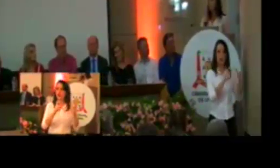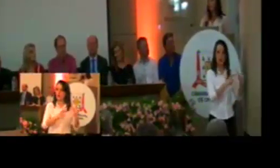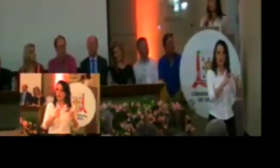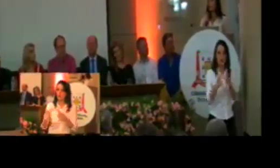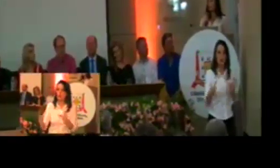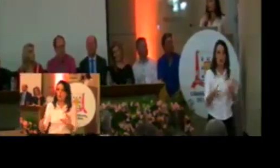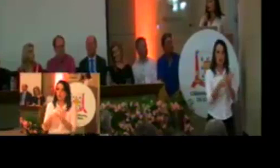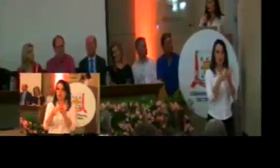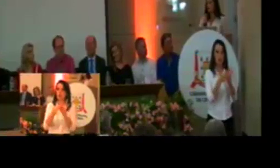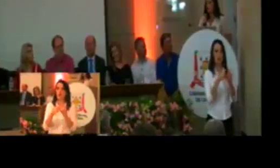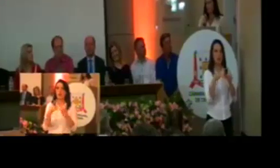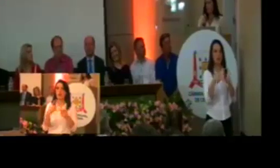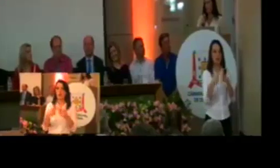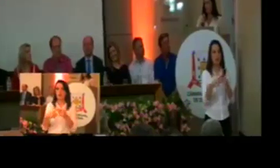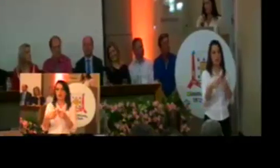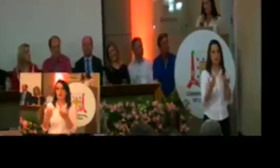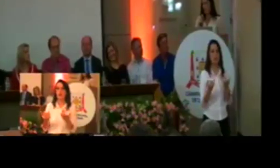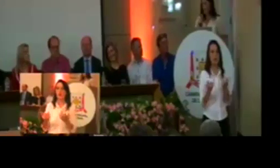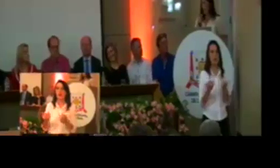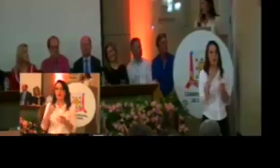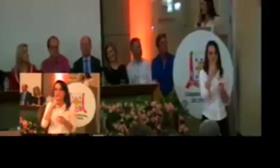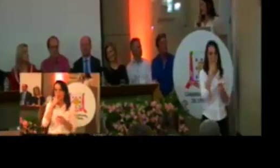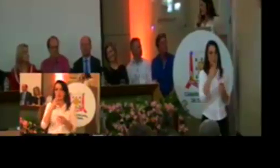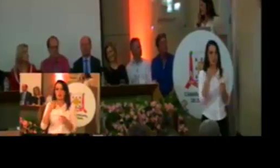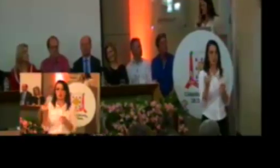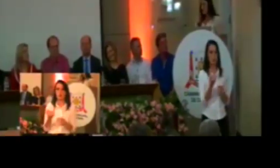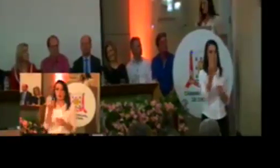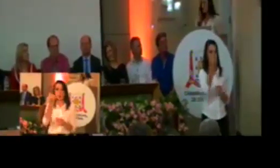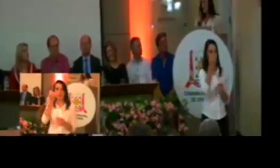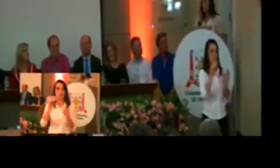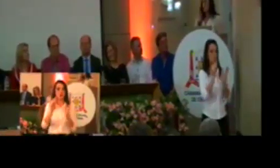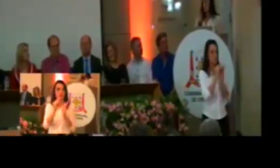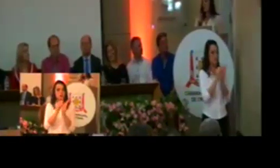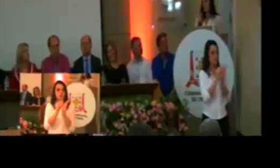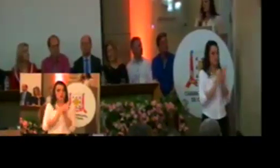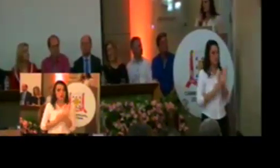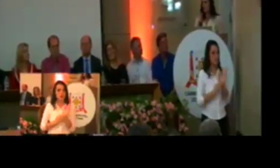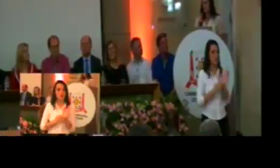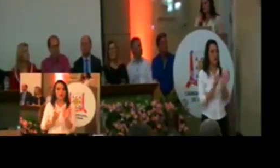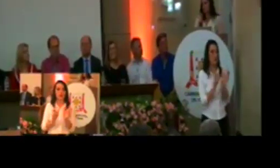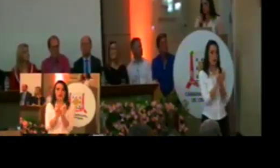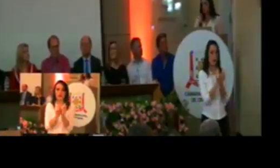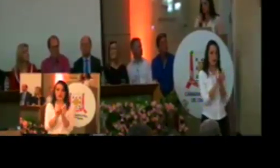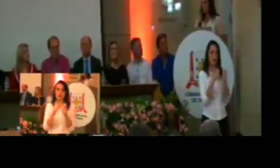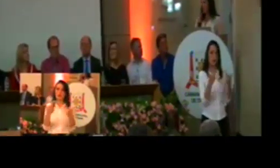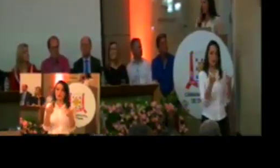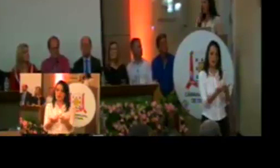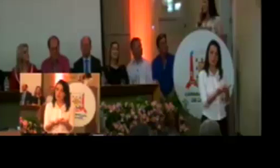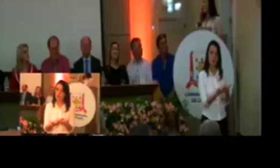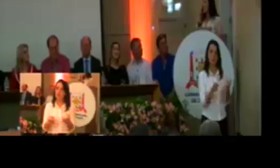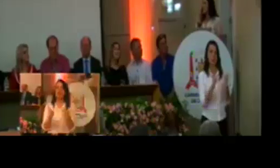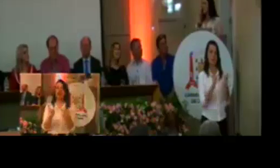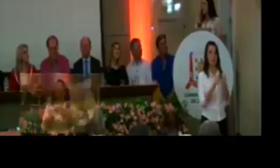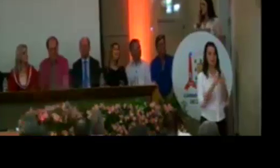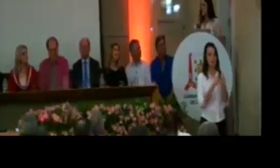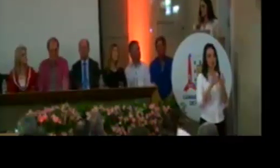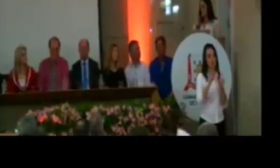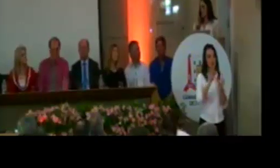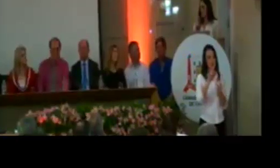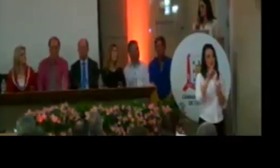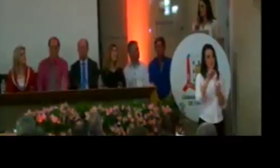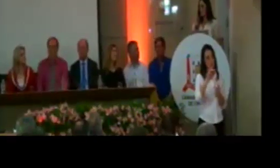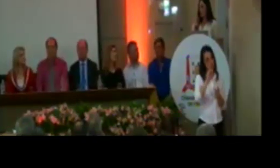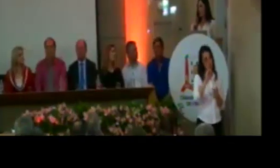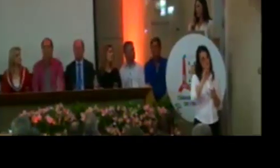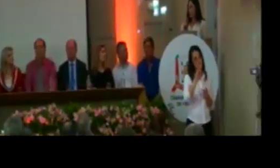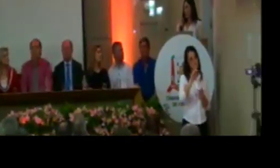parte, porque elas me dão muita segurança pela credibilidade e pela excelência, que é a Assembleia Legislativa, o Tribunal de